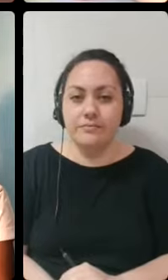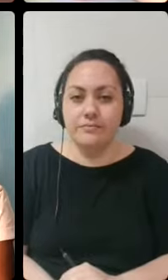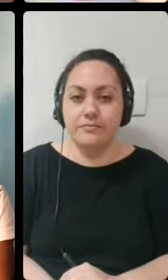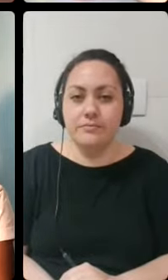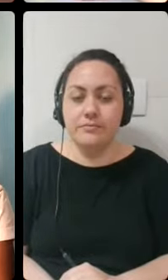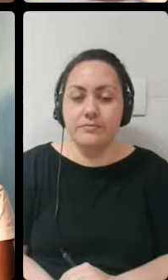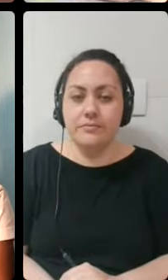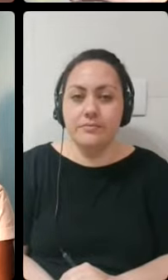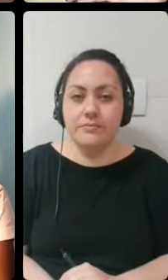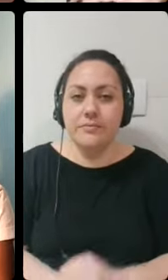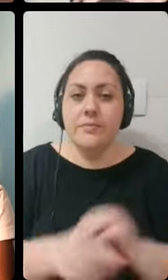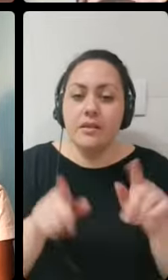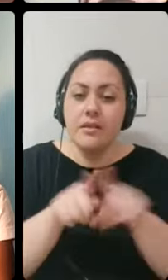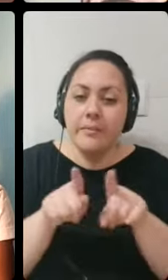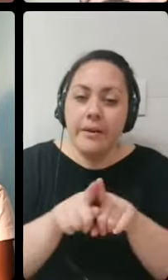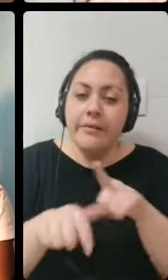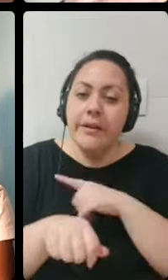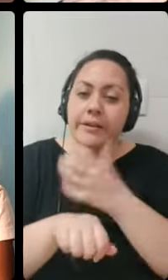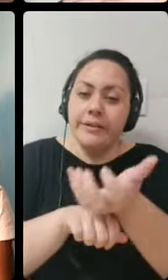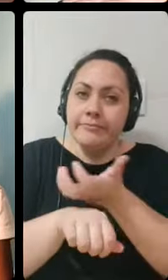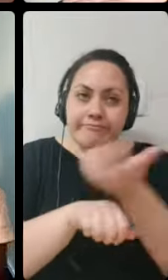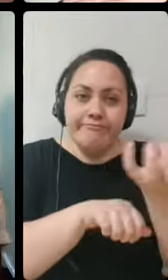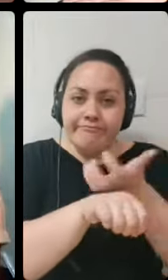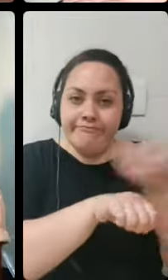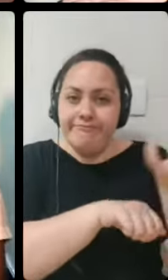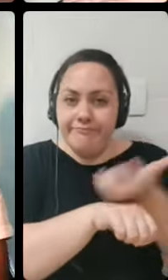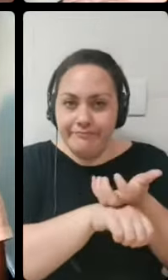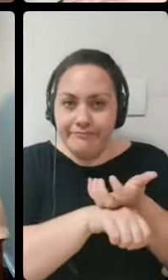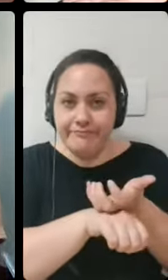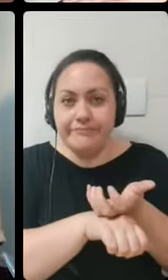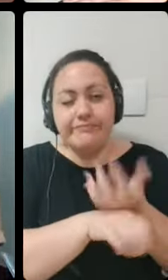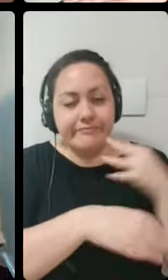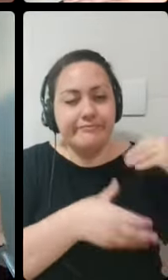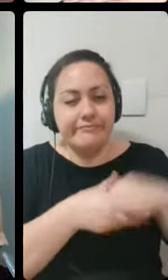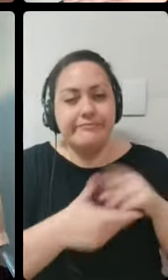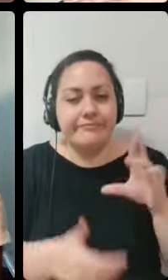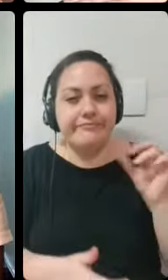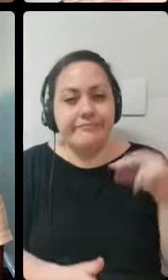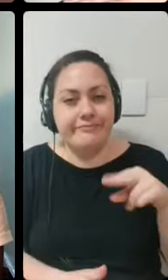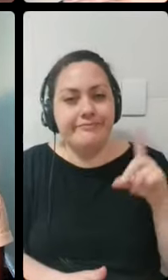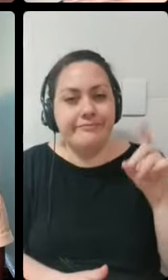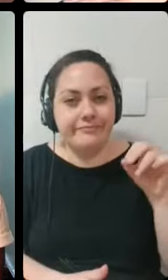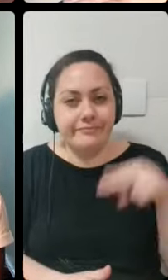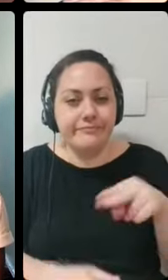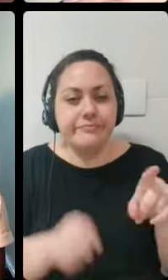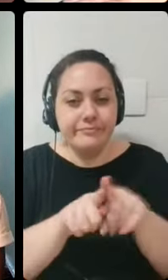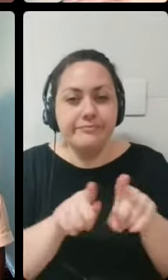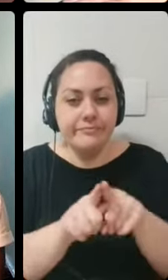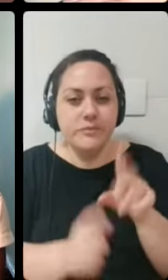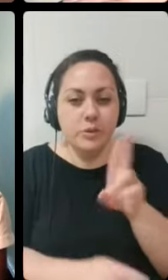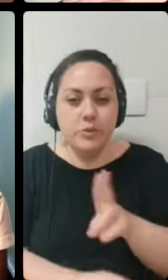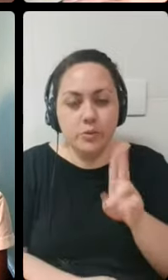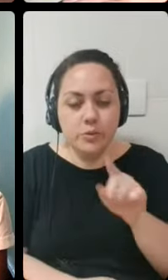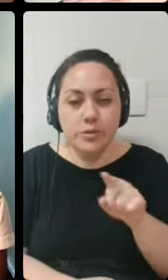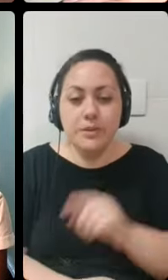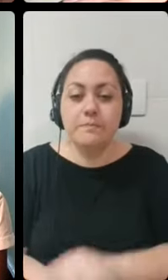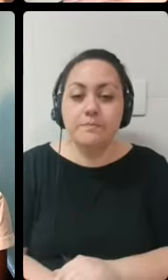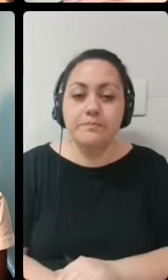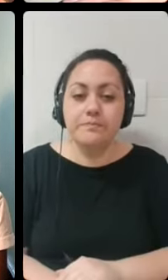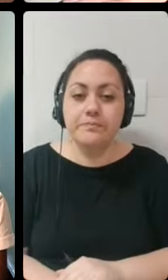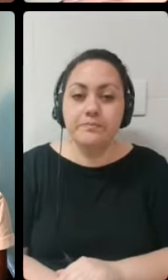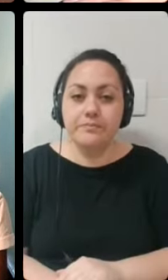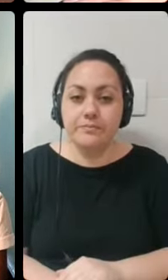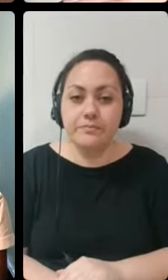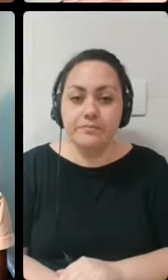interdisciplinariedade, porque é uma das coisas que se fala muito no Rondon também. Que ali o conhecimento ele é